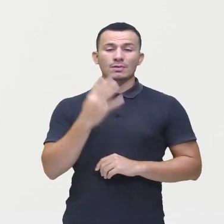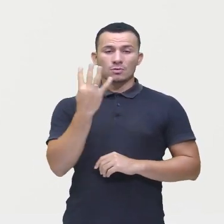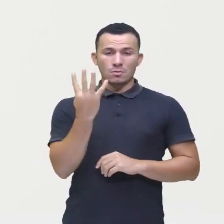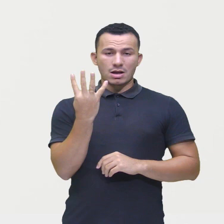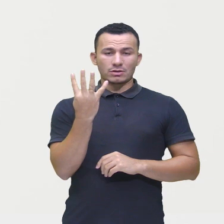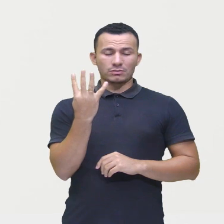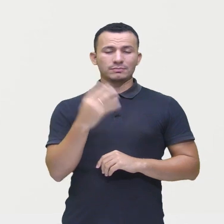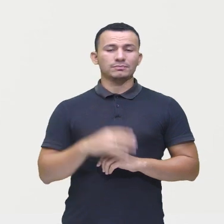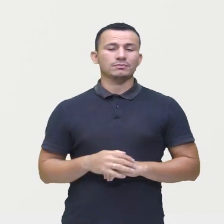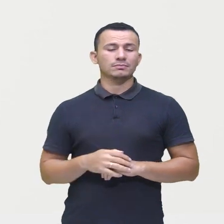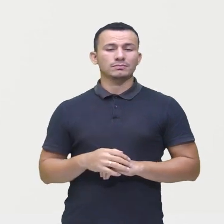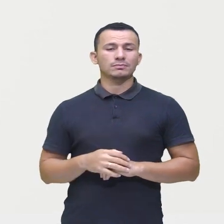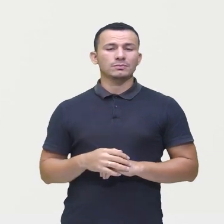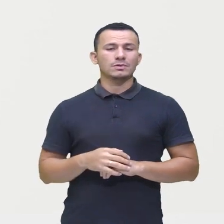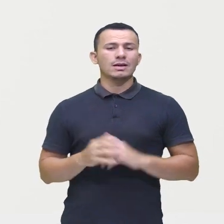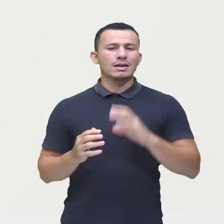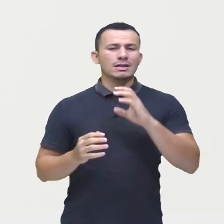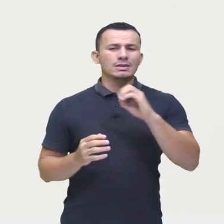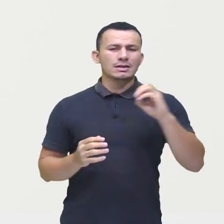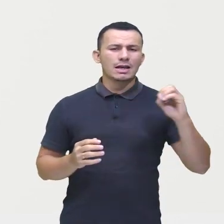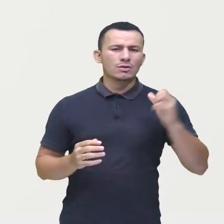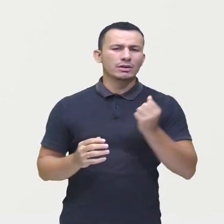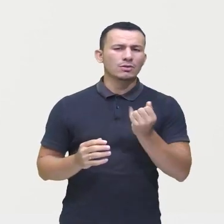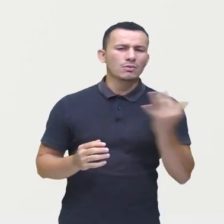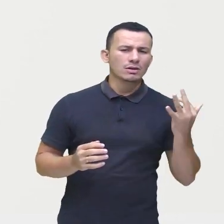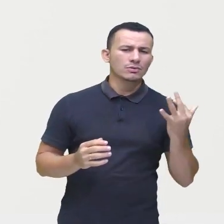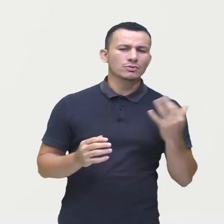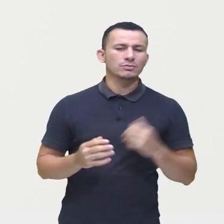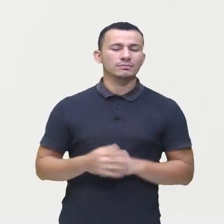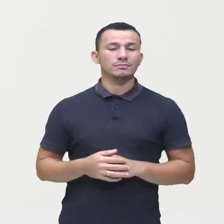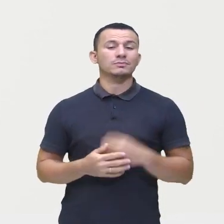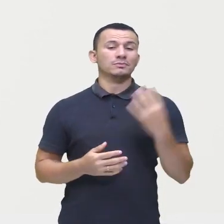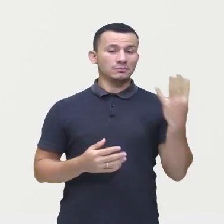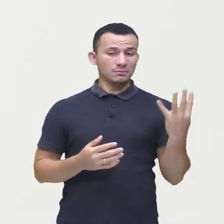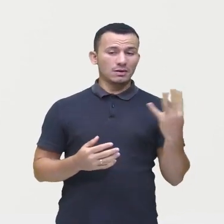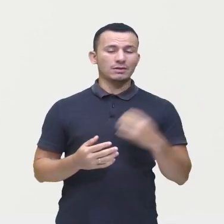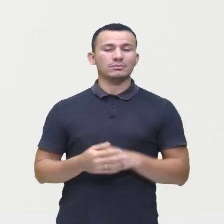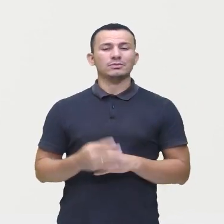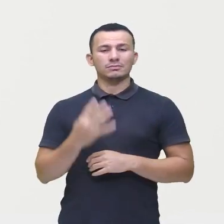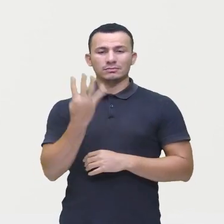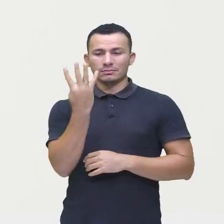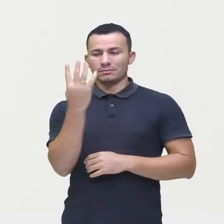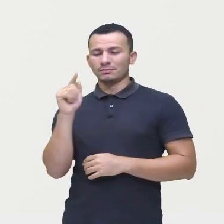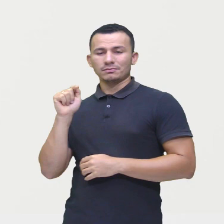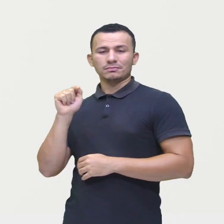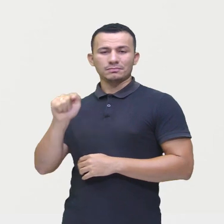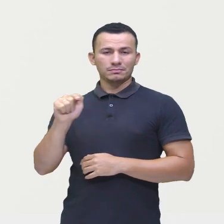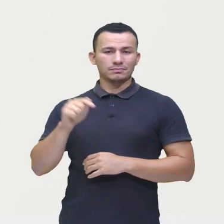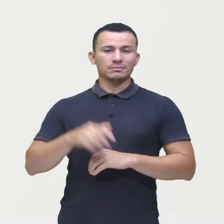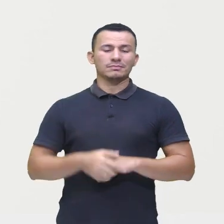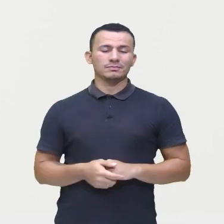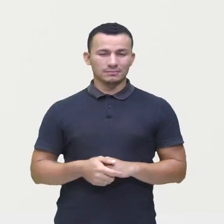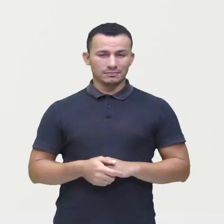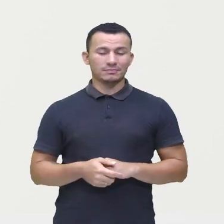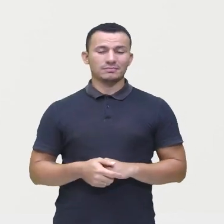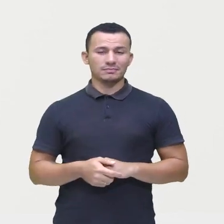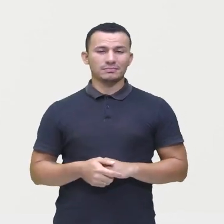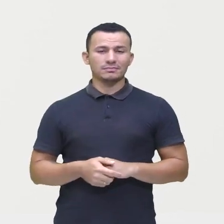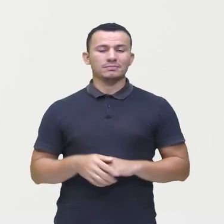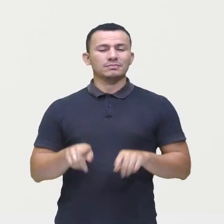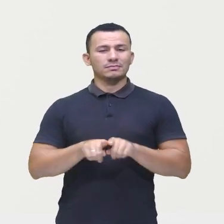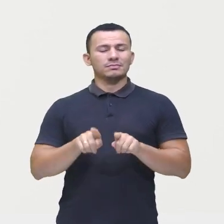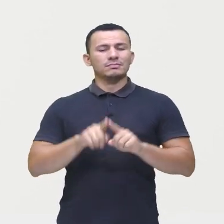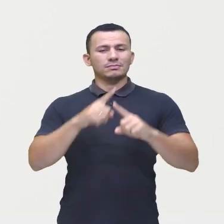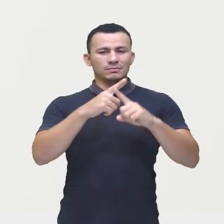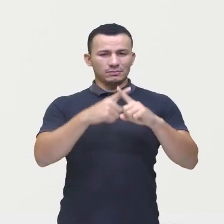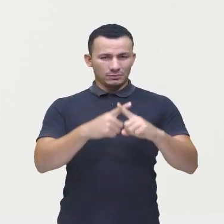de zero. Então, 4 vezes 1000, qual é o valor? 4.000, tá certo? Nós vimos também que quando você faz uma